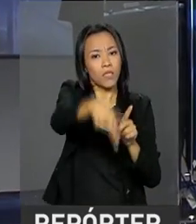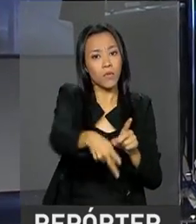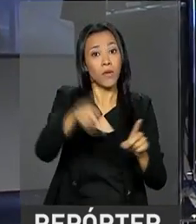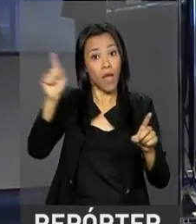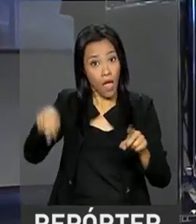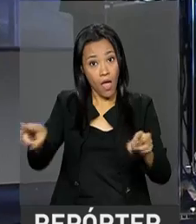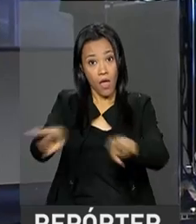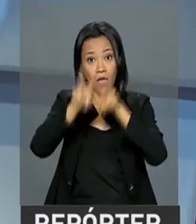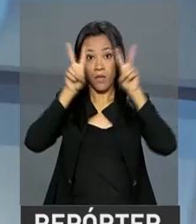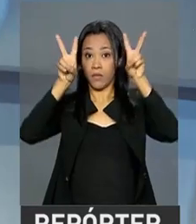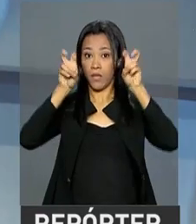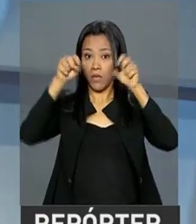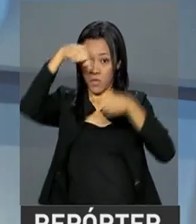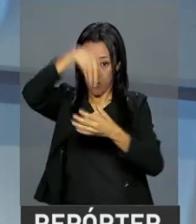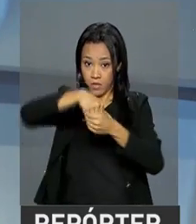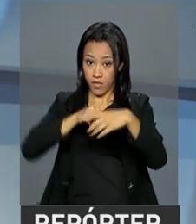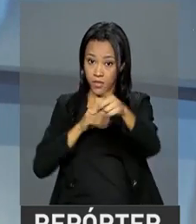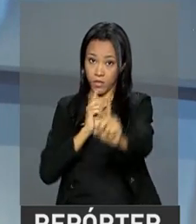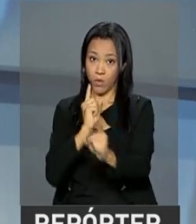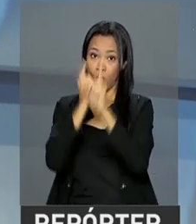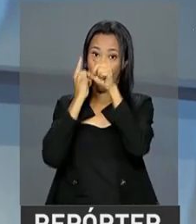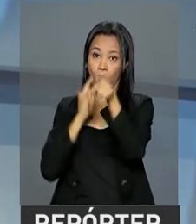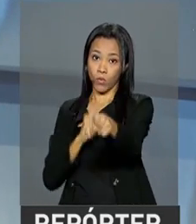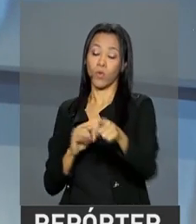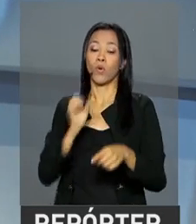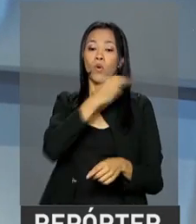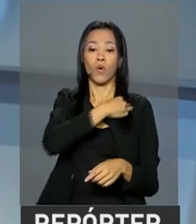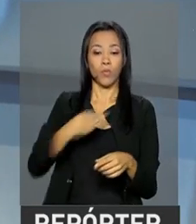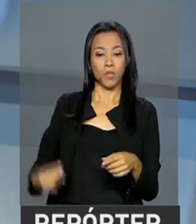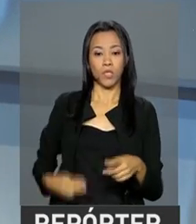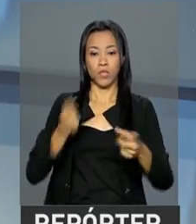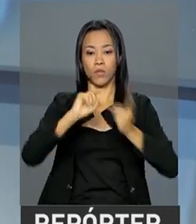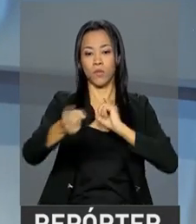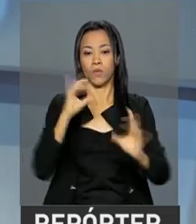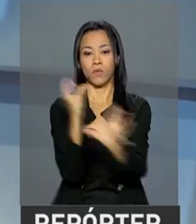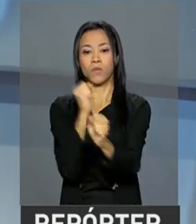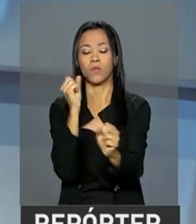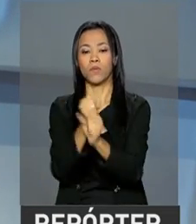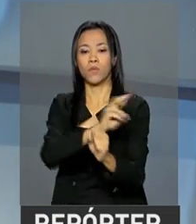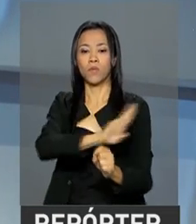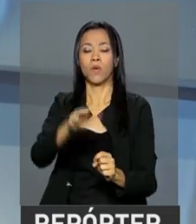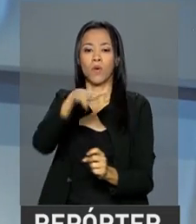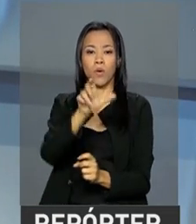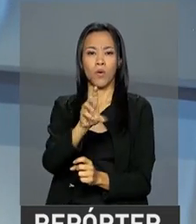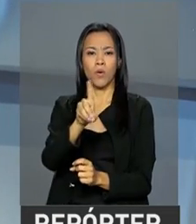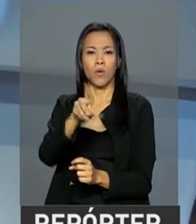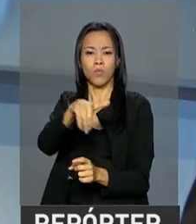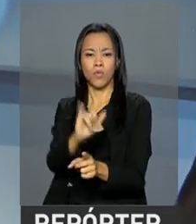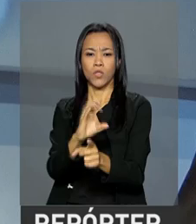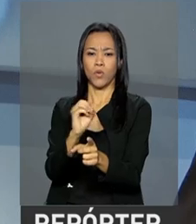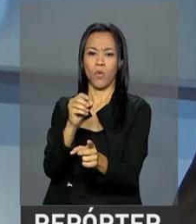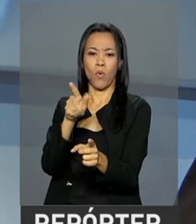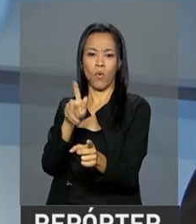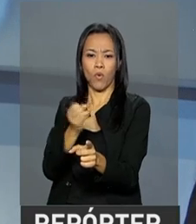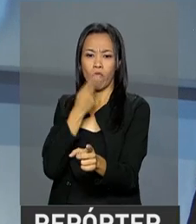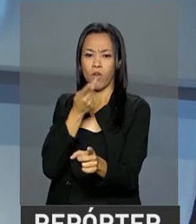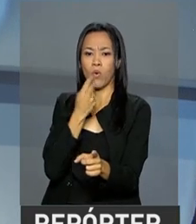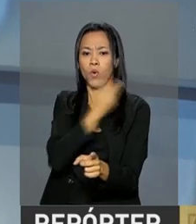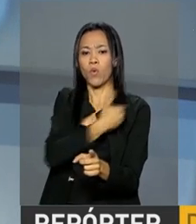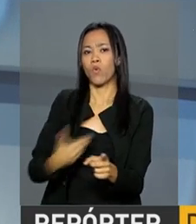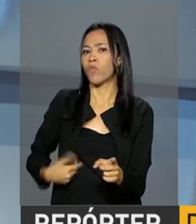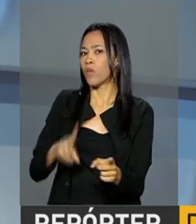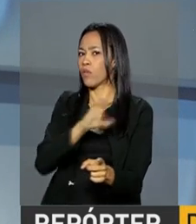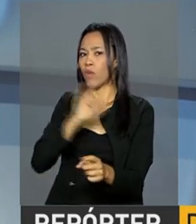assuntos do encontro o ministro do planejamento Diogo Oliveira disse que o governo não vai parar o governo